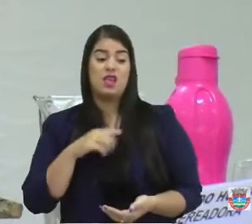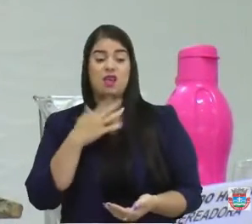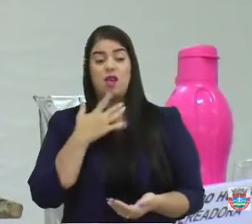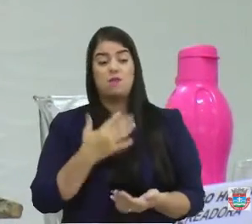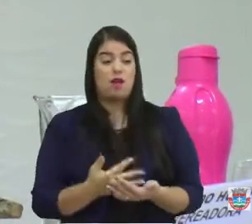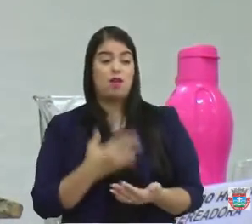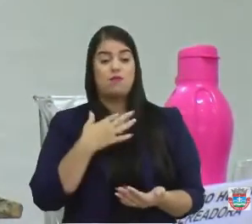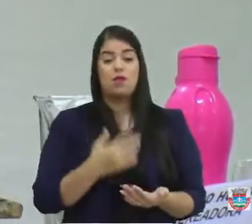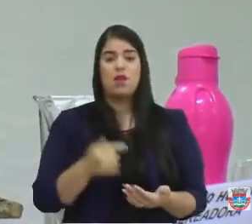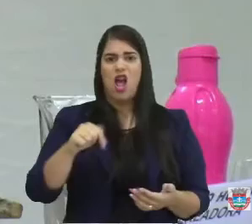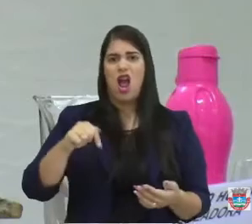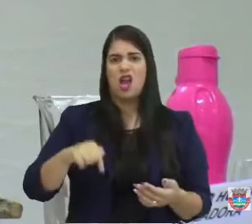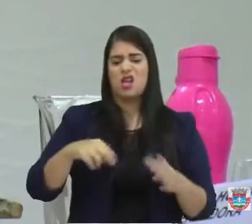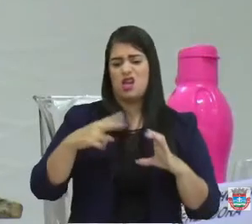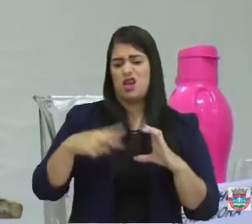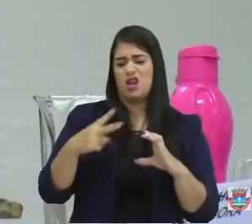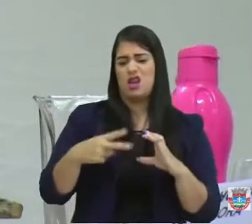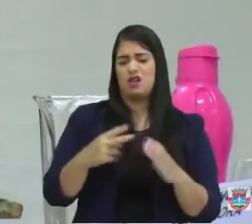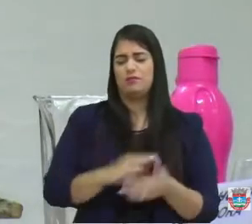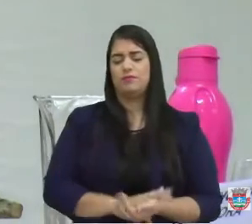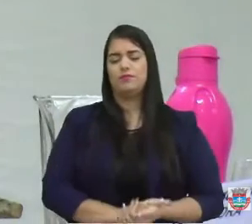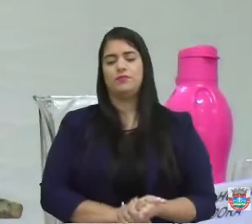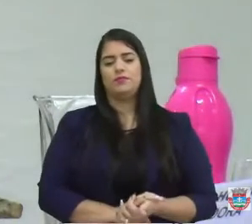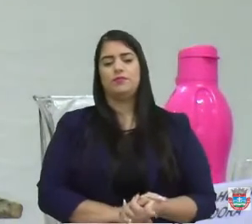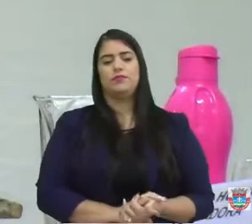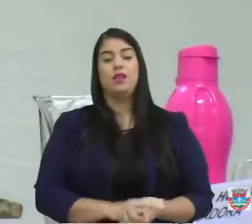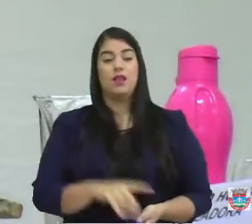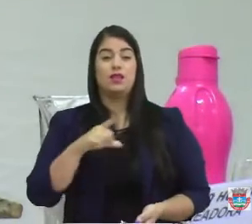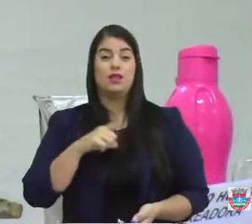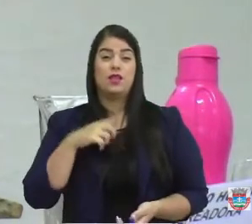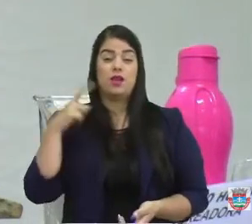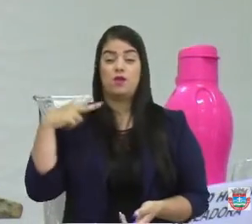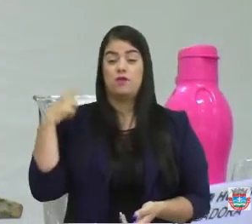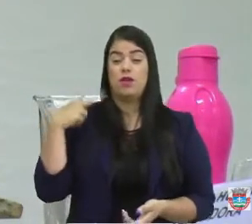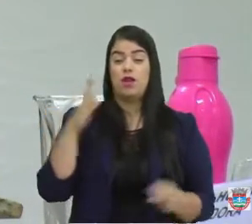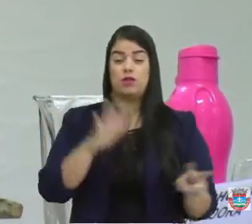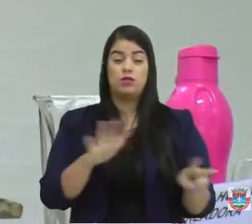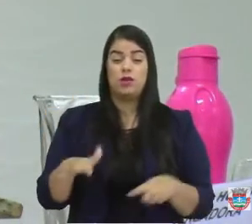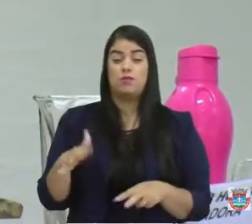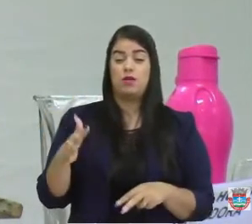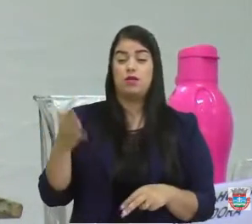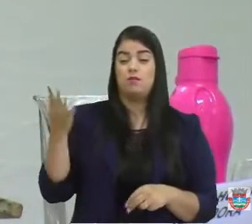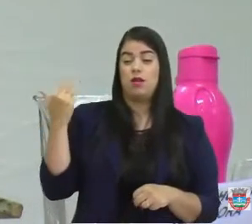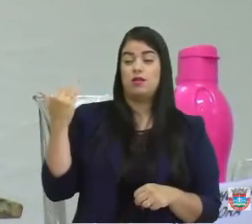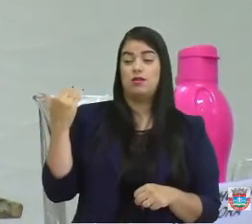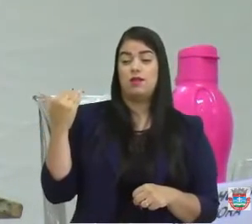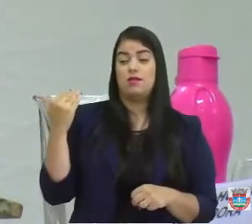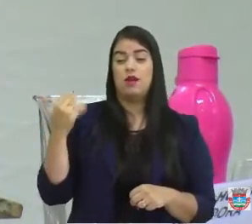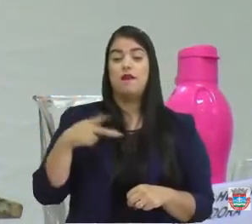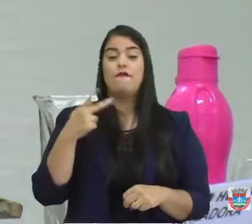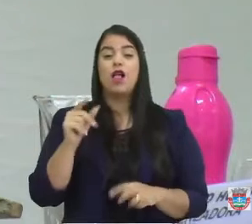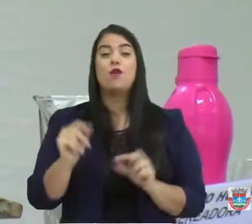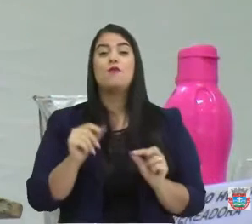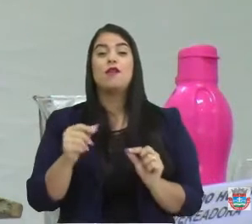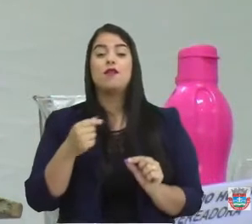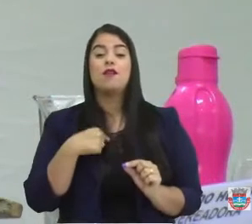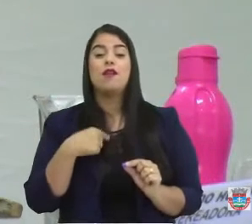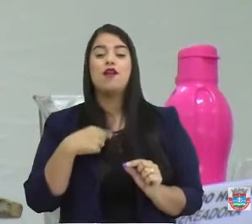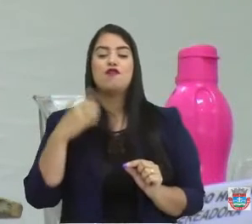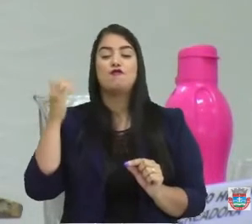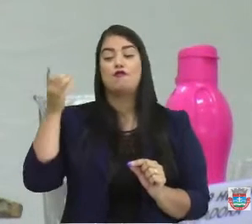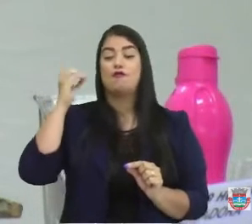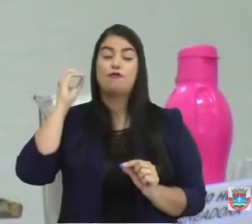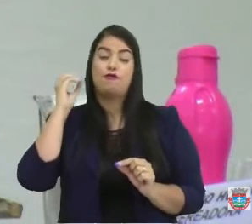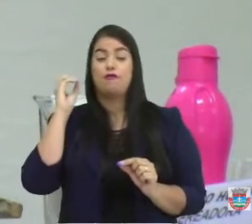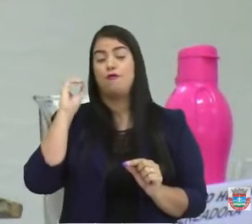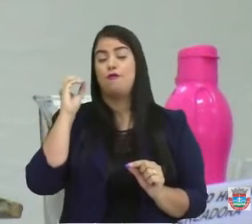adorar a Deus. Tem um vereador aqui que a semana passada me chamou de doido. Eu prefiro ser doido, caba fraco, do